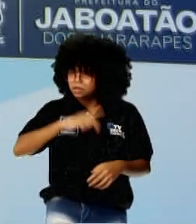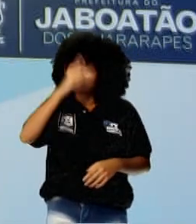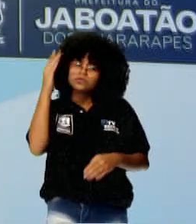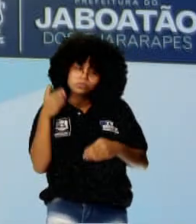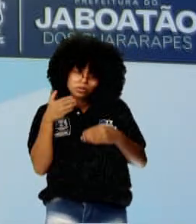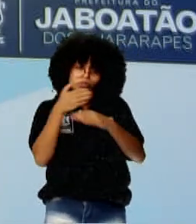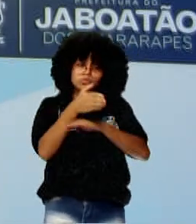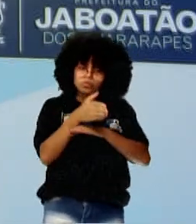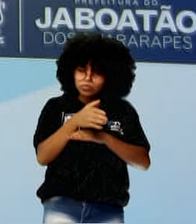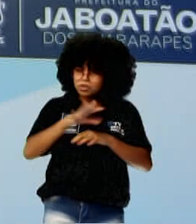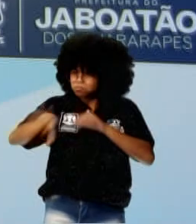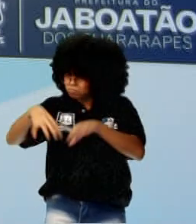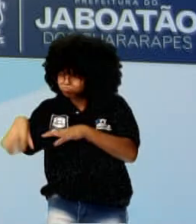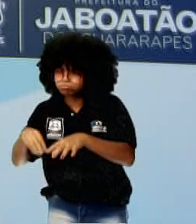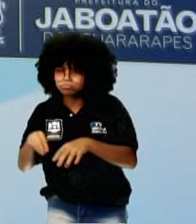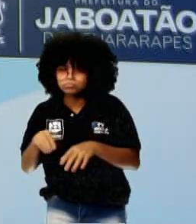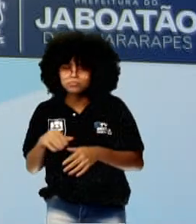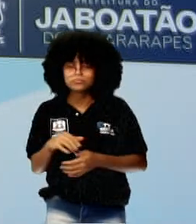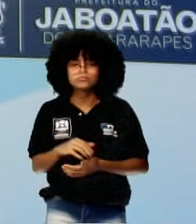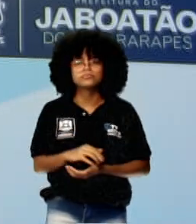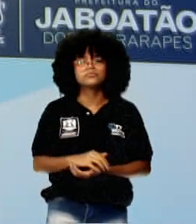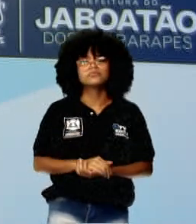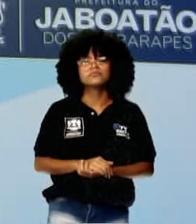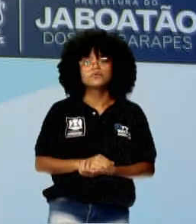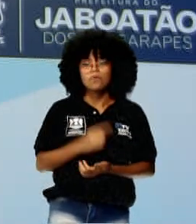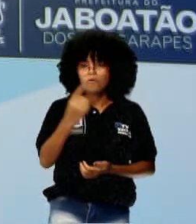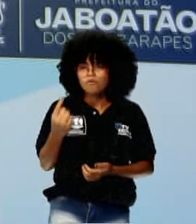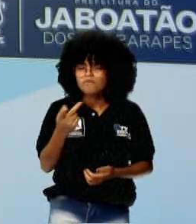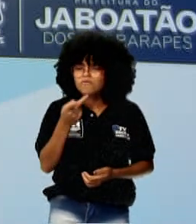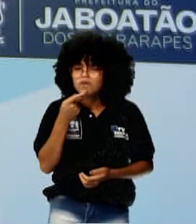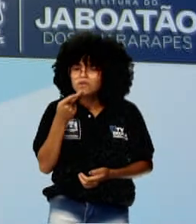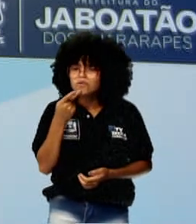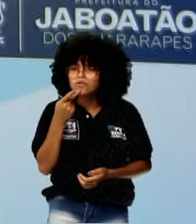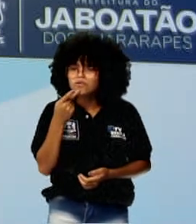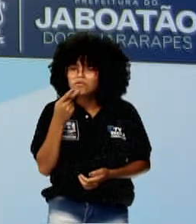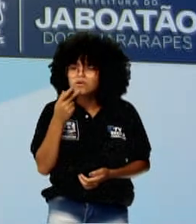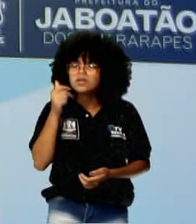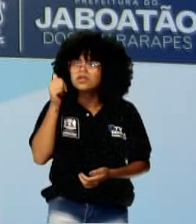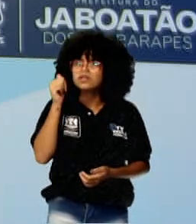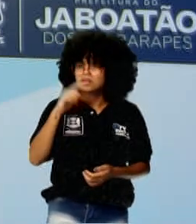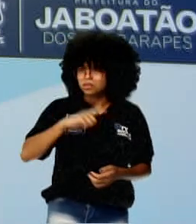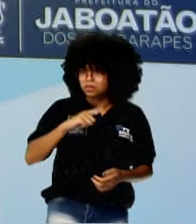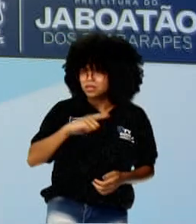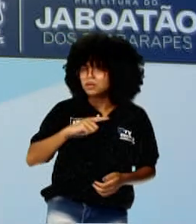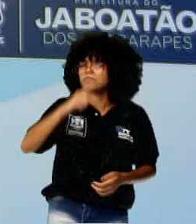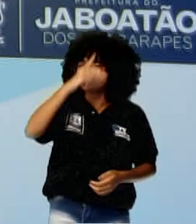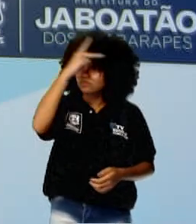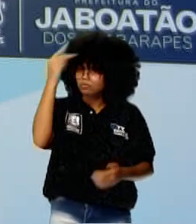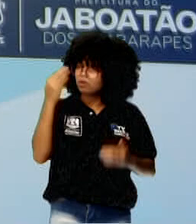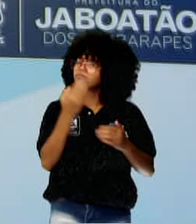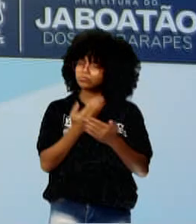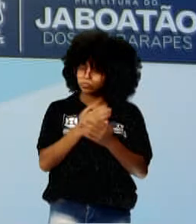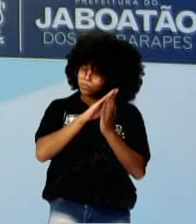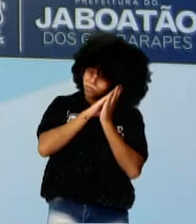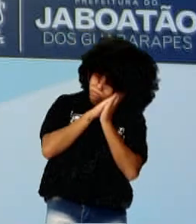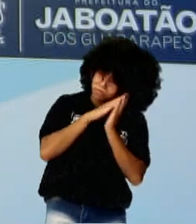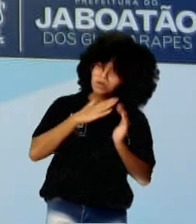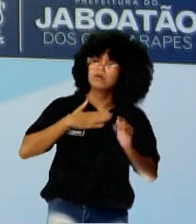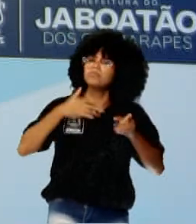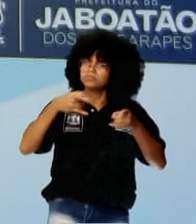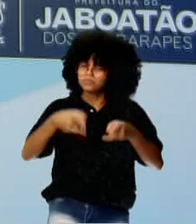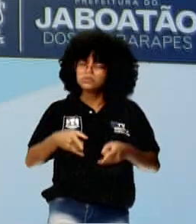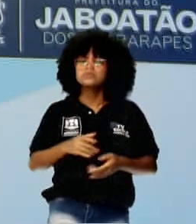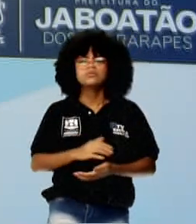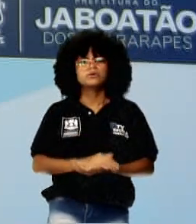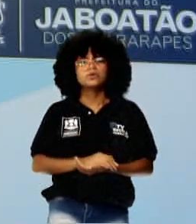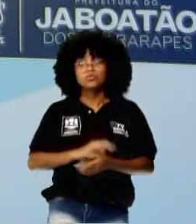nas coisas. Aí, um deles disse: alguém está dormindo na minha cama.